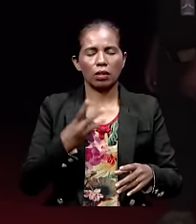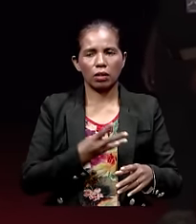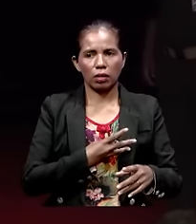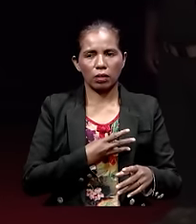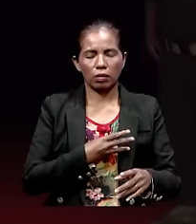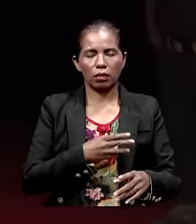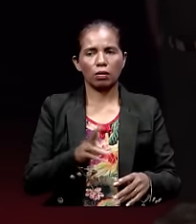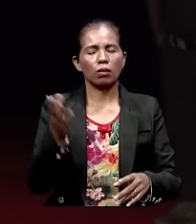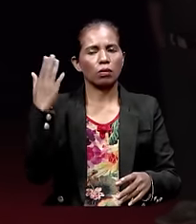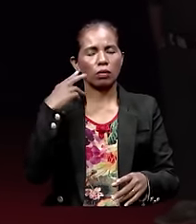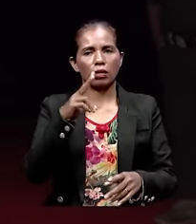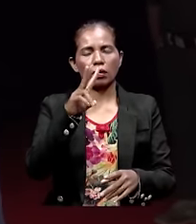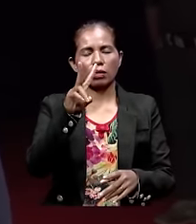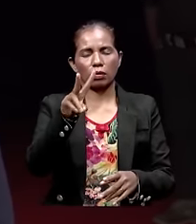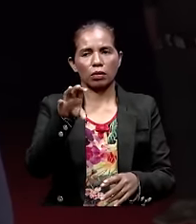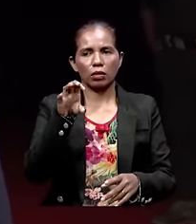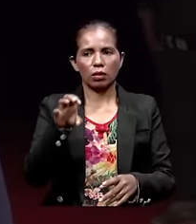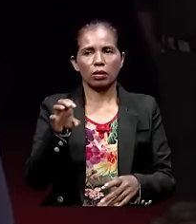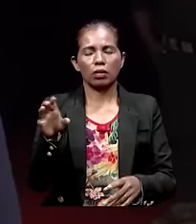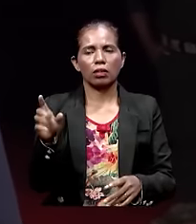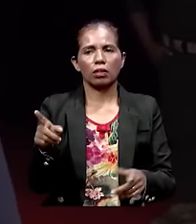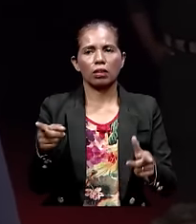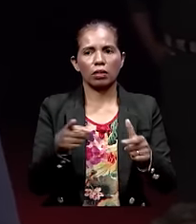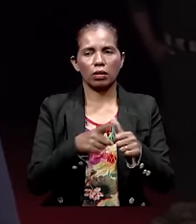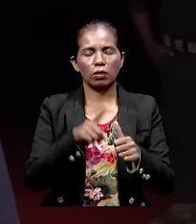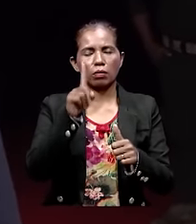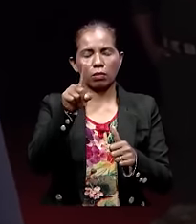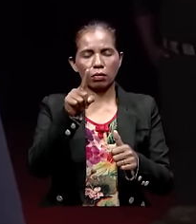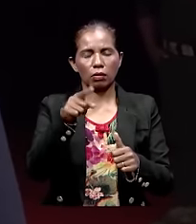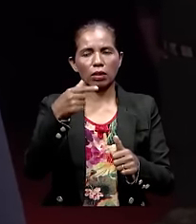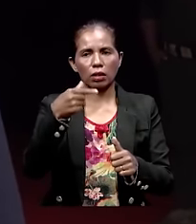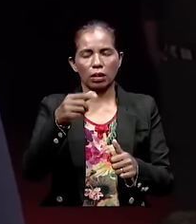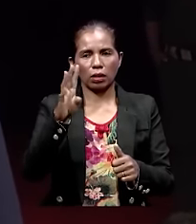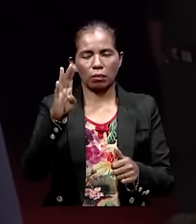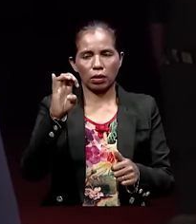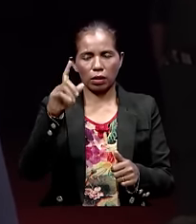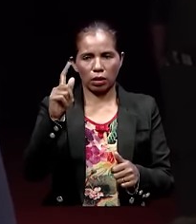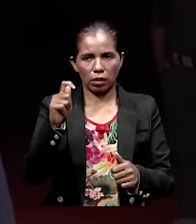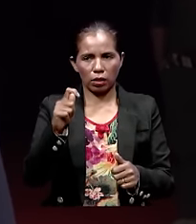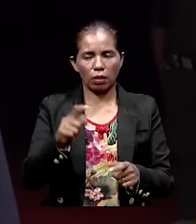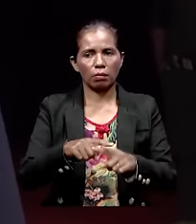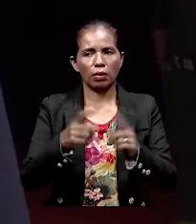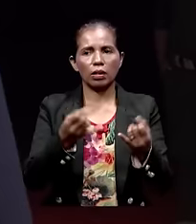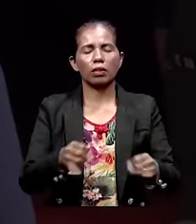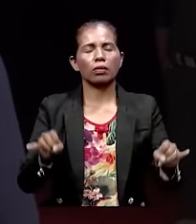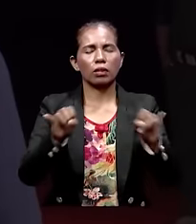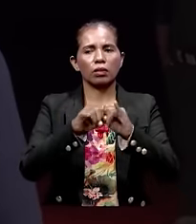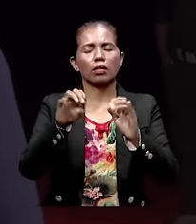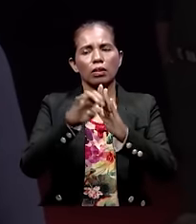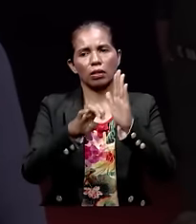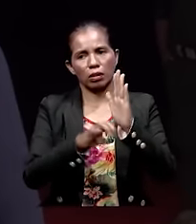né? Uluk 200 megabyte, agora saiba 1 gigabyte. Mas e a instituição Estado